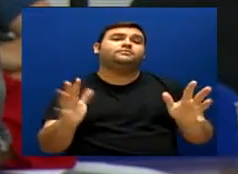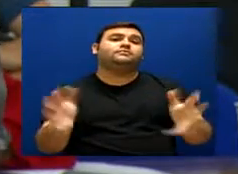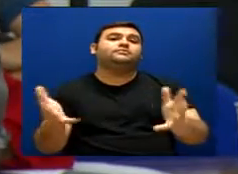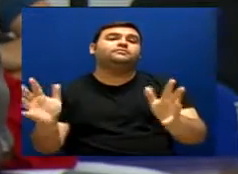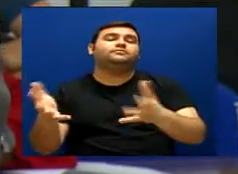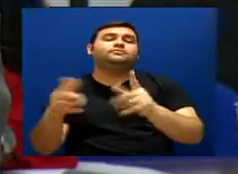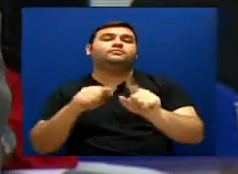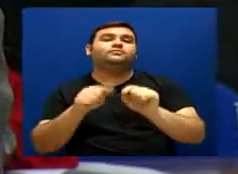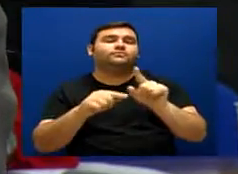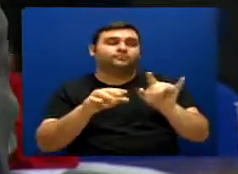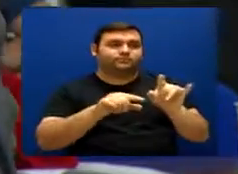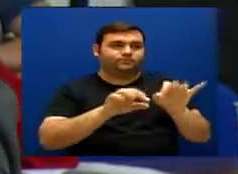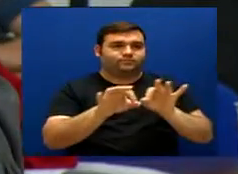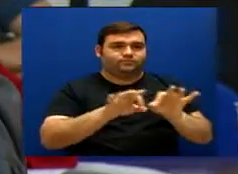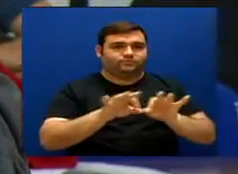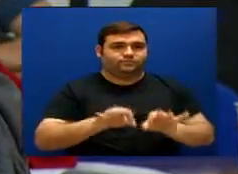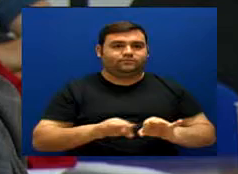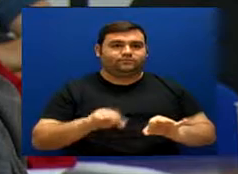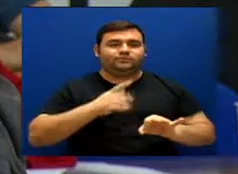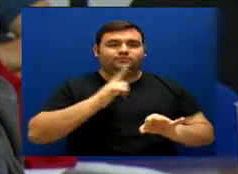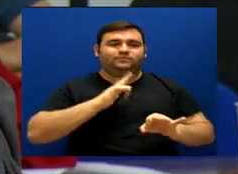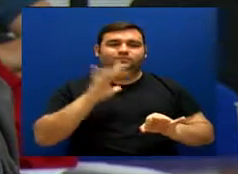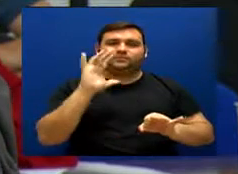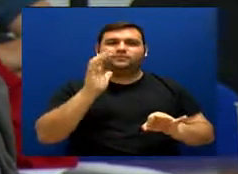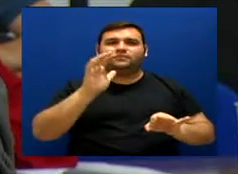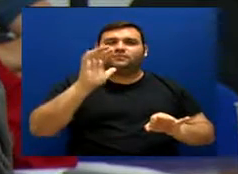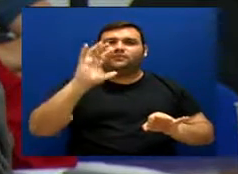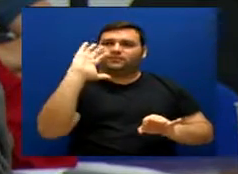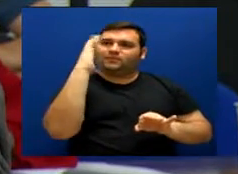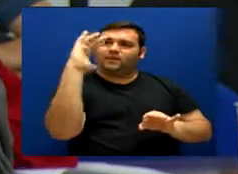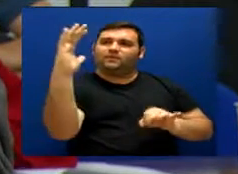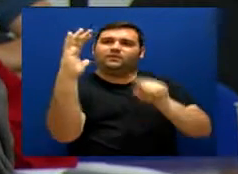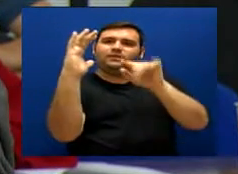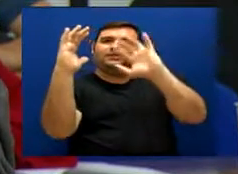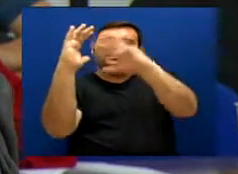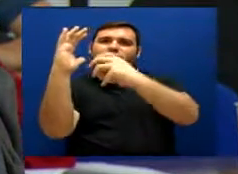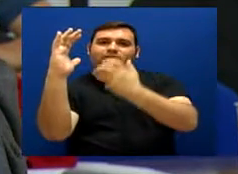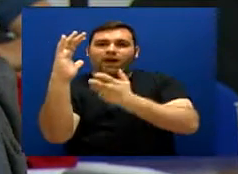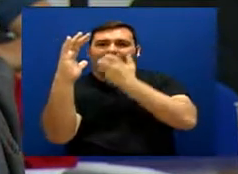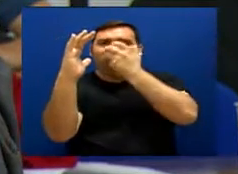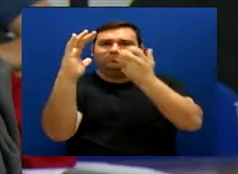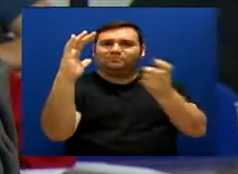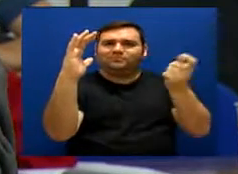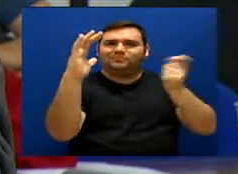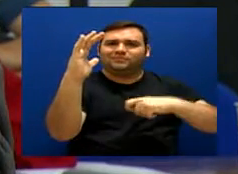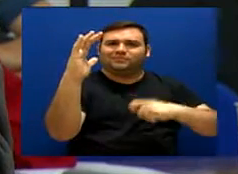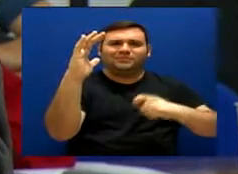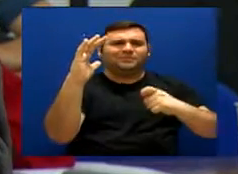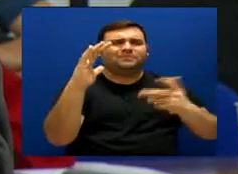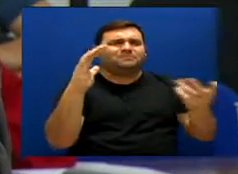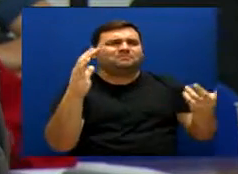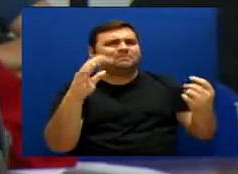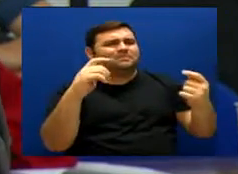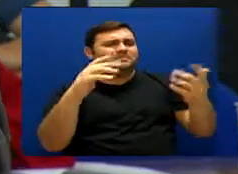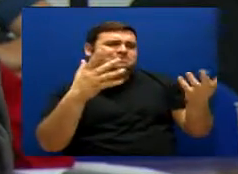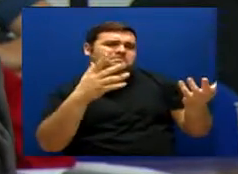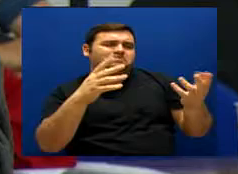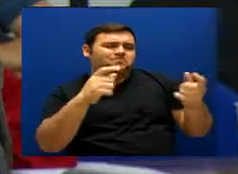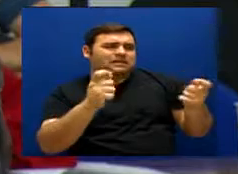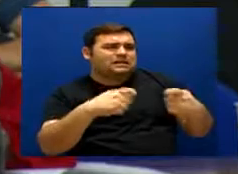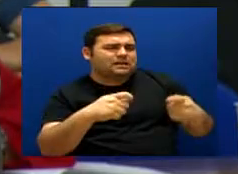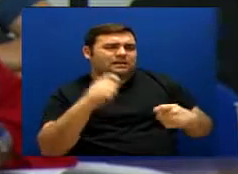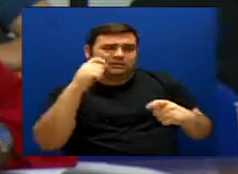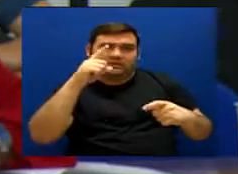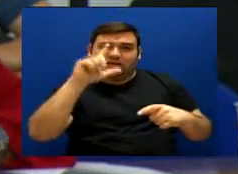incentivando o processo de pulmarização urbana. Ou seja, que sempre que houver